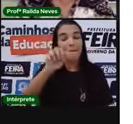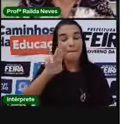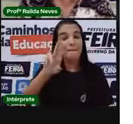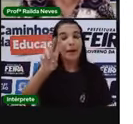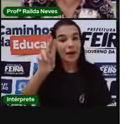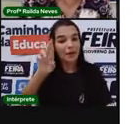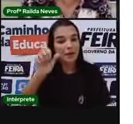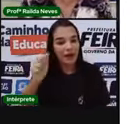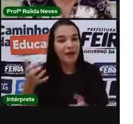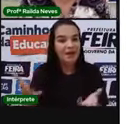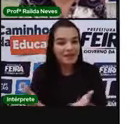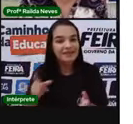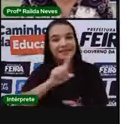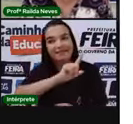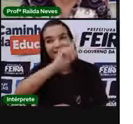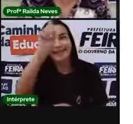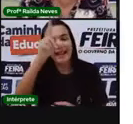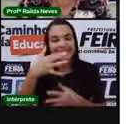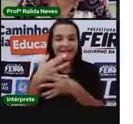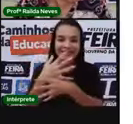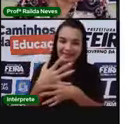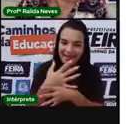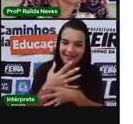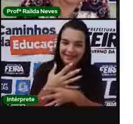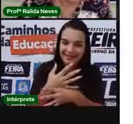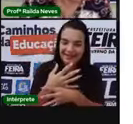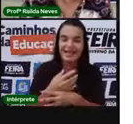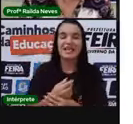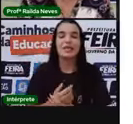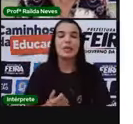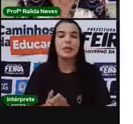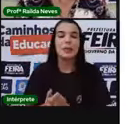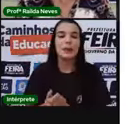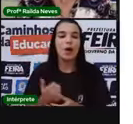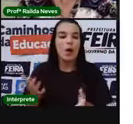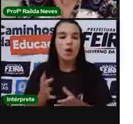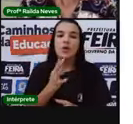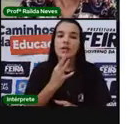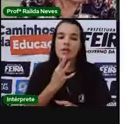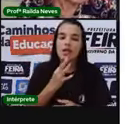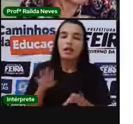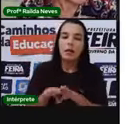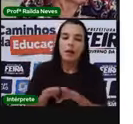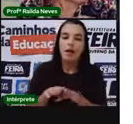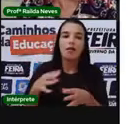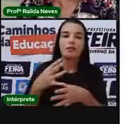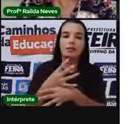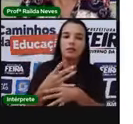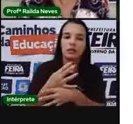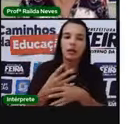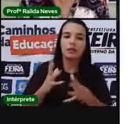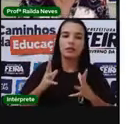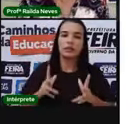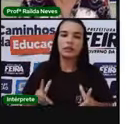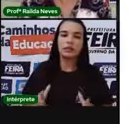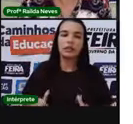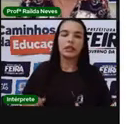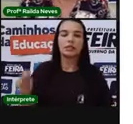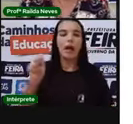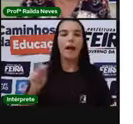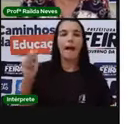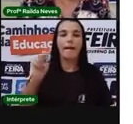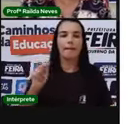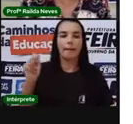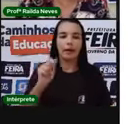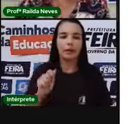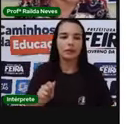Santo Amaro hoje através da pessoa de Maura. Então, Ela trabalha com o Centro